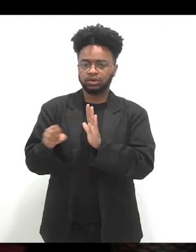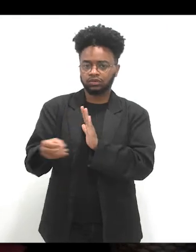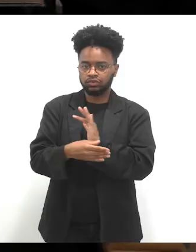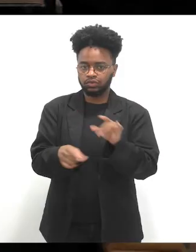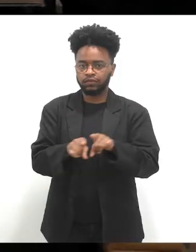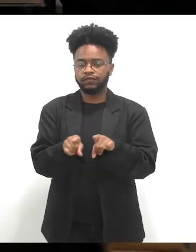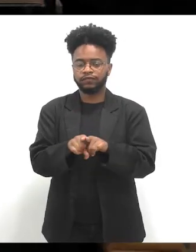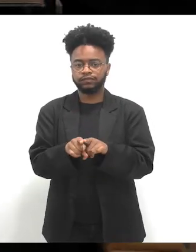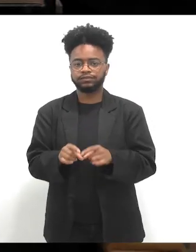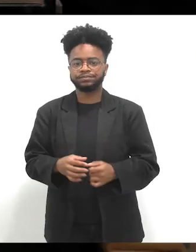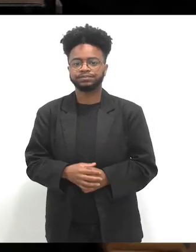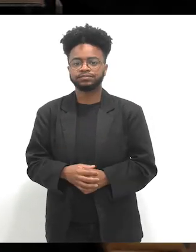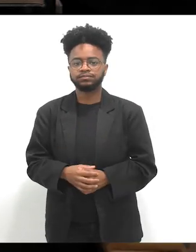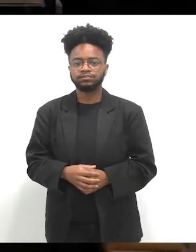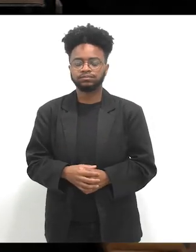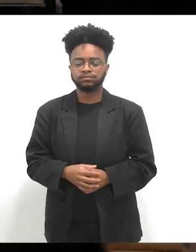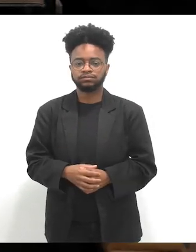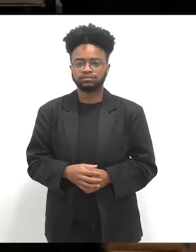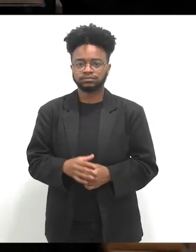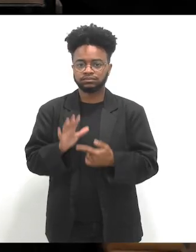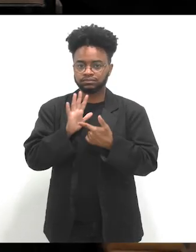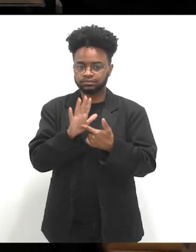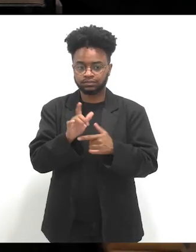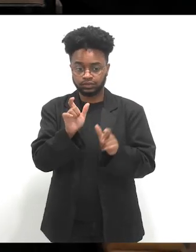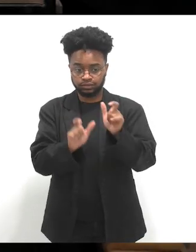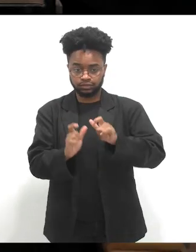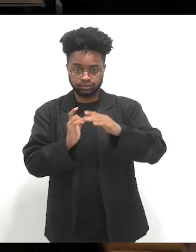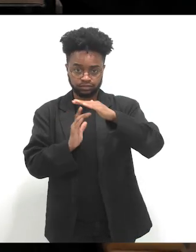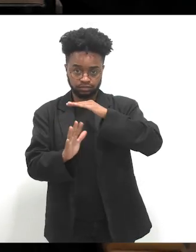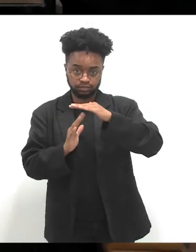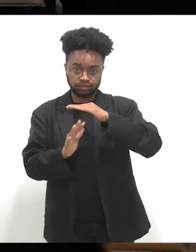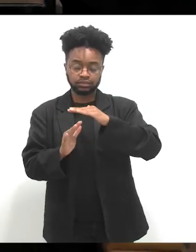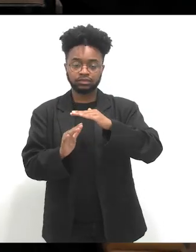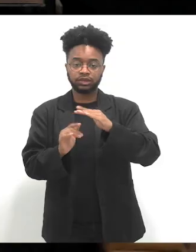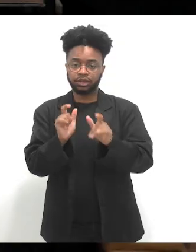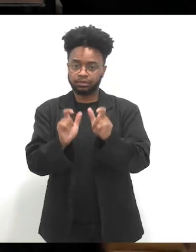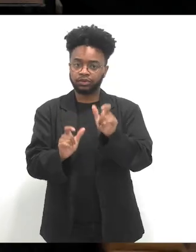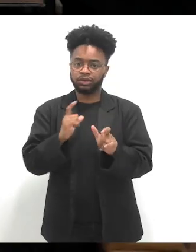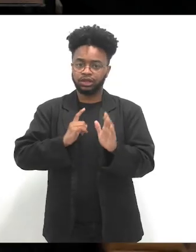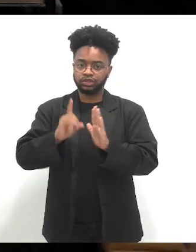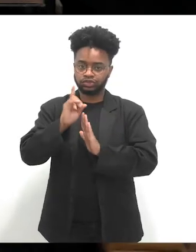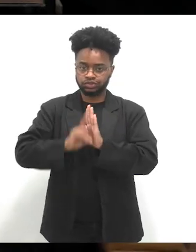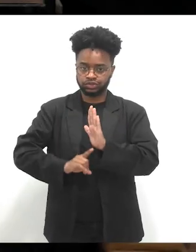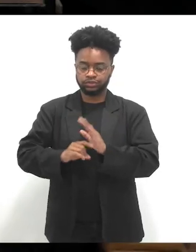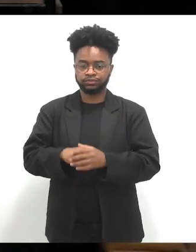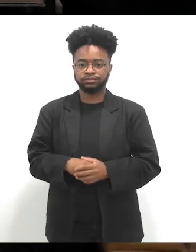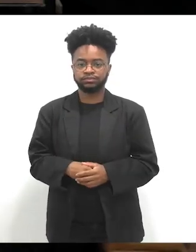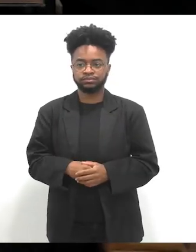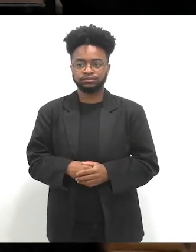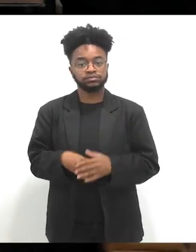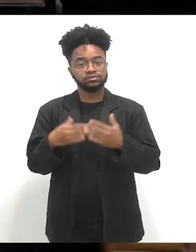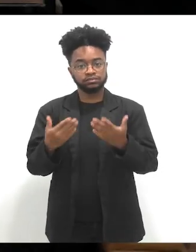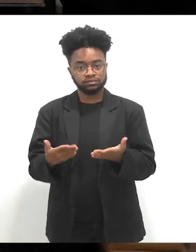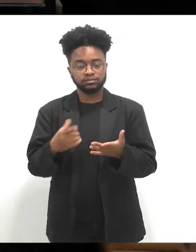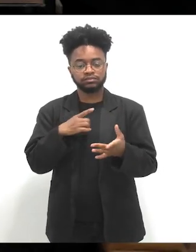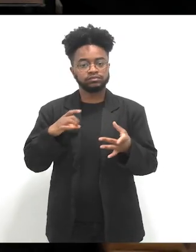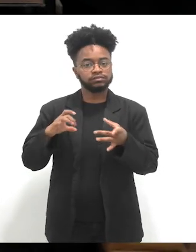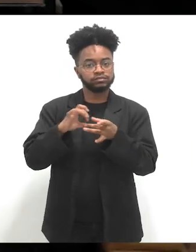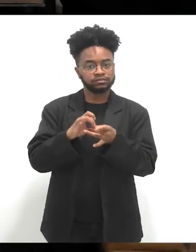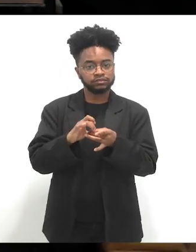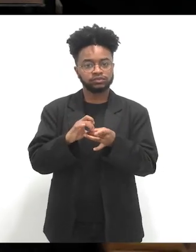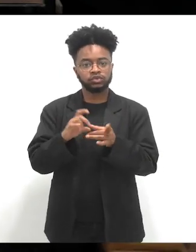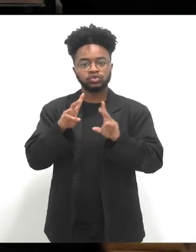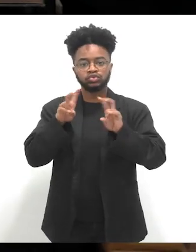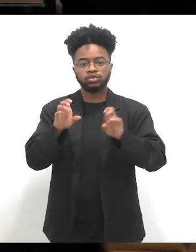né? Que também ela apresenta o migrante como um sujeito de direitos. Então, também é muito embasada